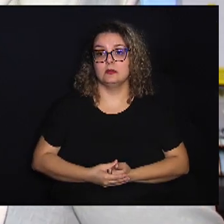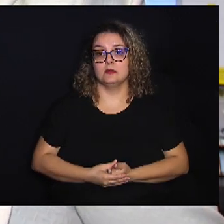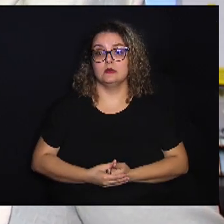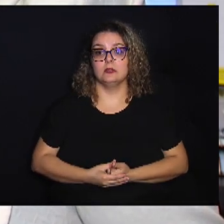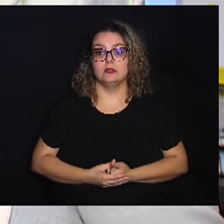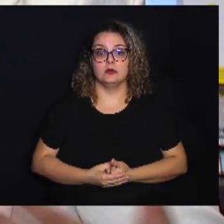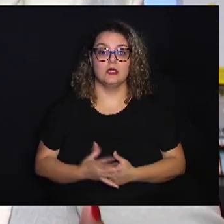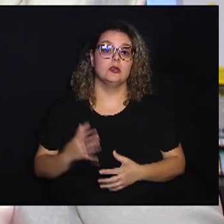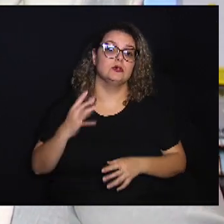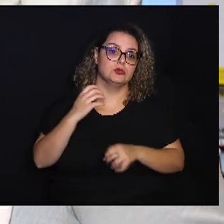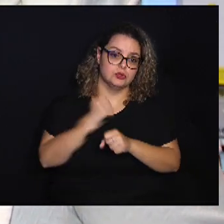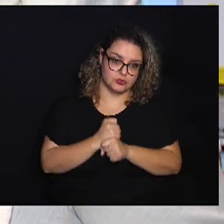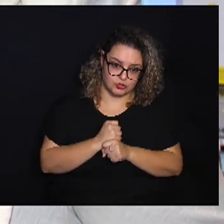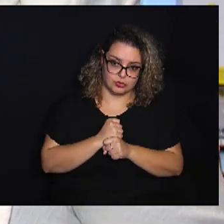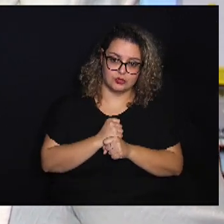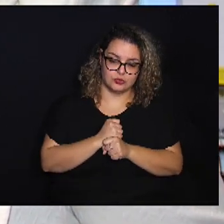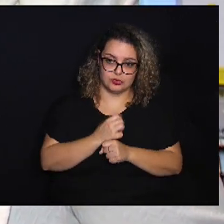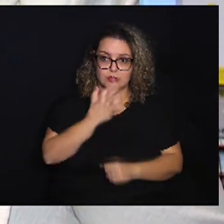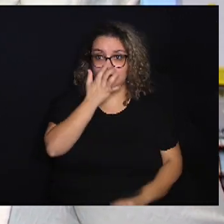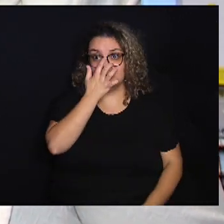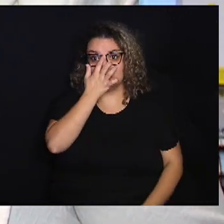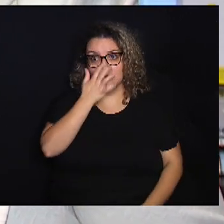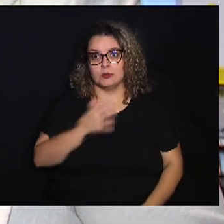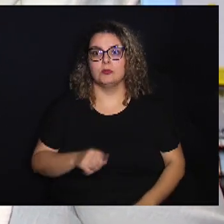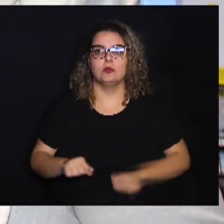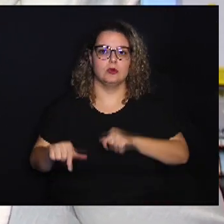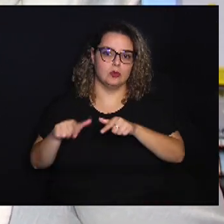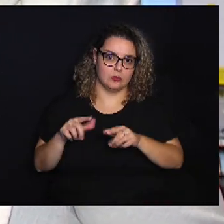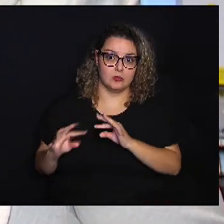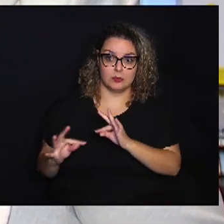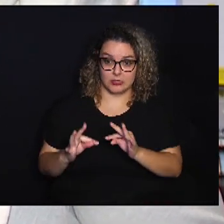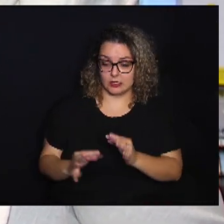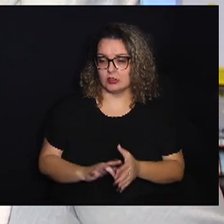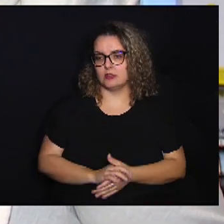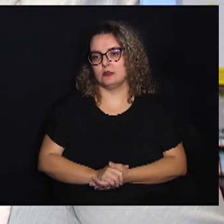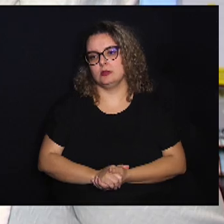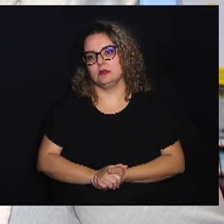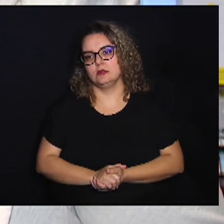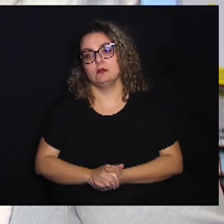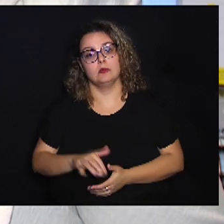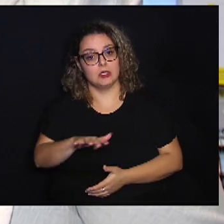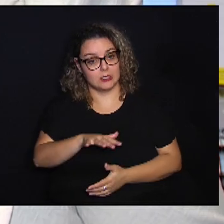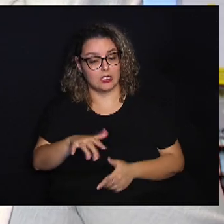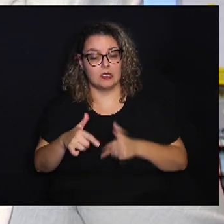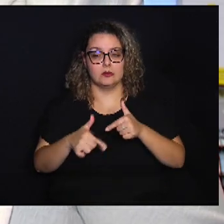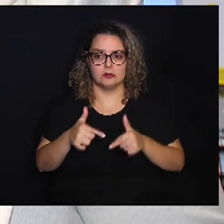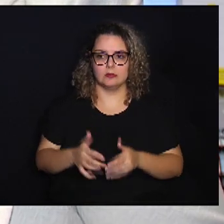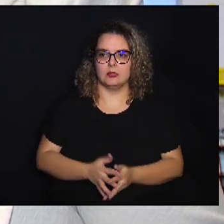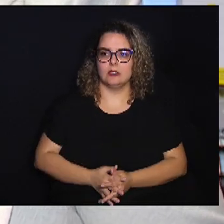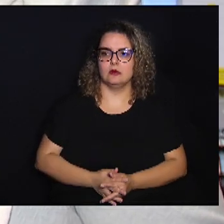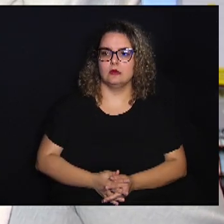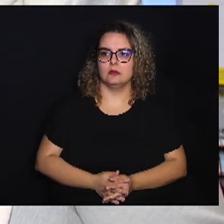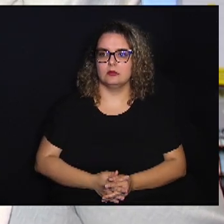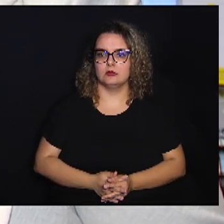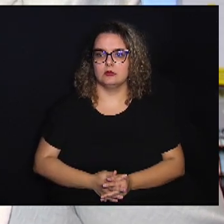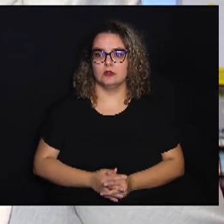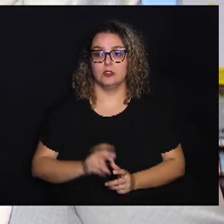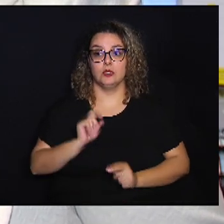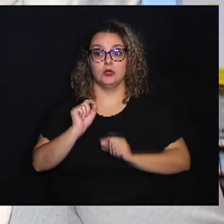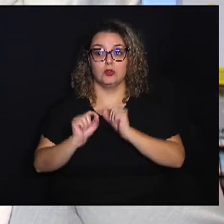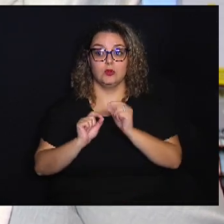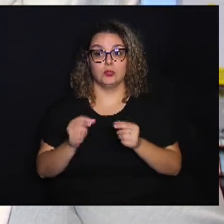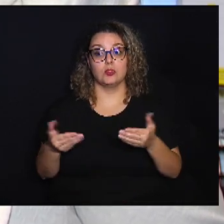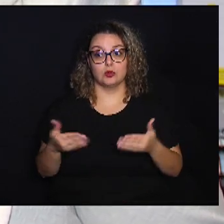acumulada, né? É a sua junção com a formação técnica, né? Para o mundo do trabalho. E o que nós temos hoje